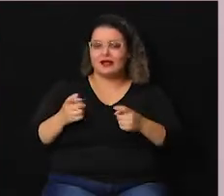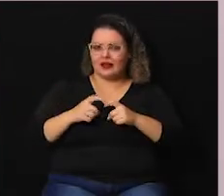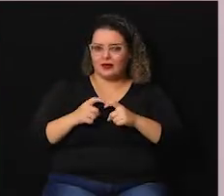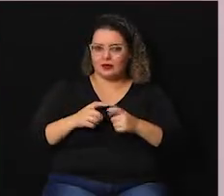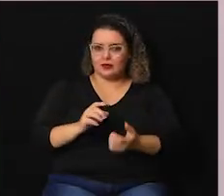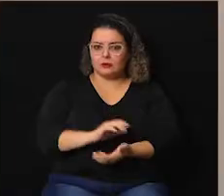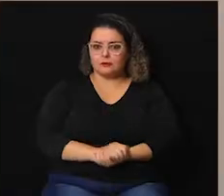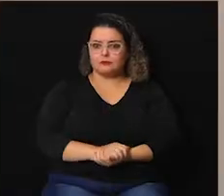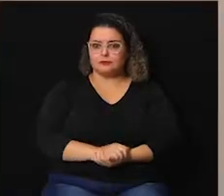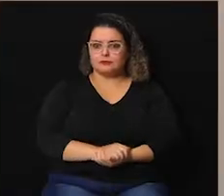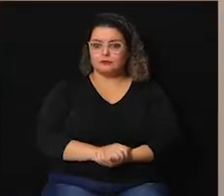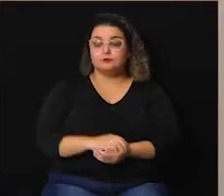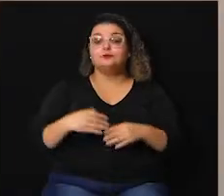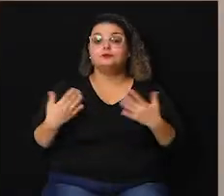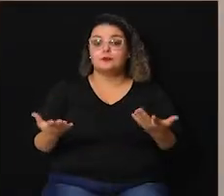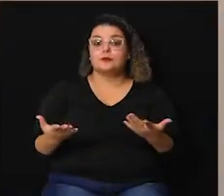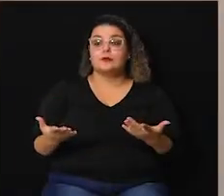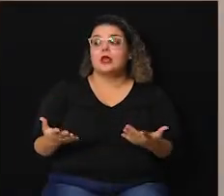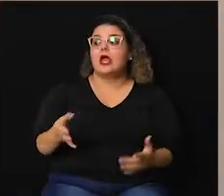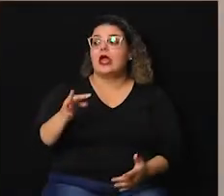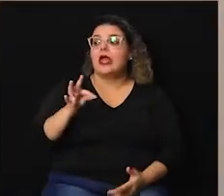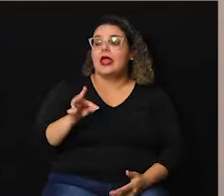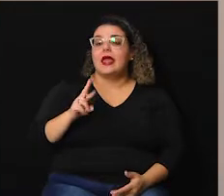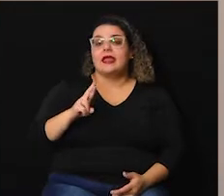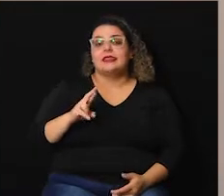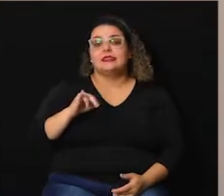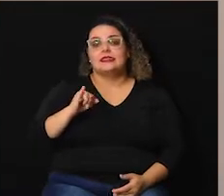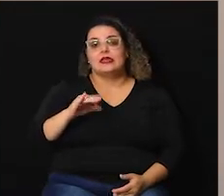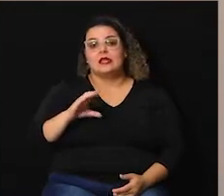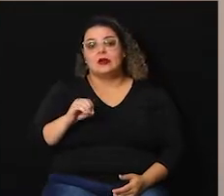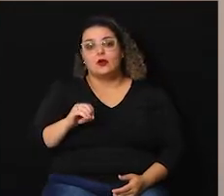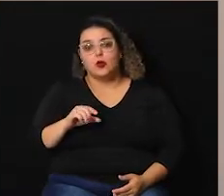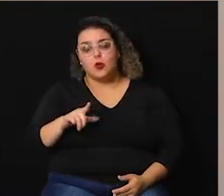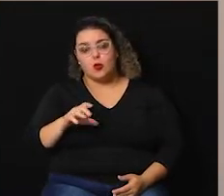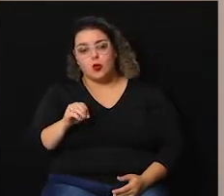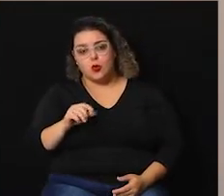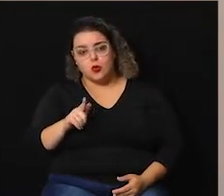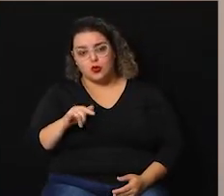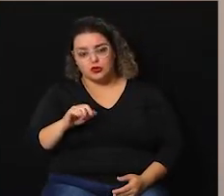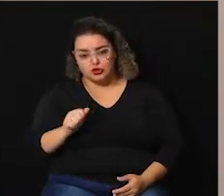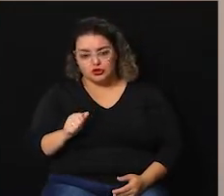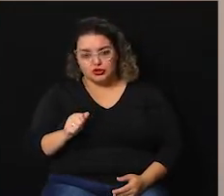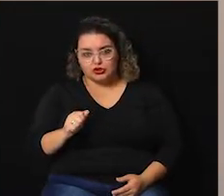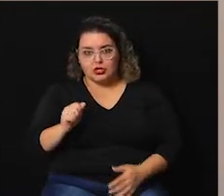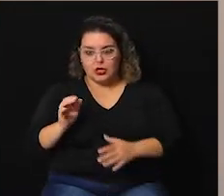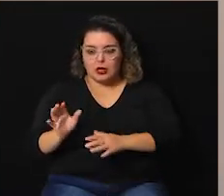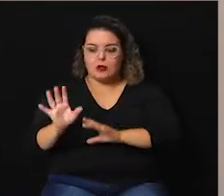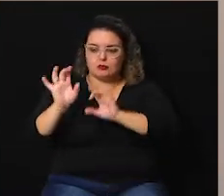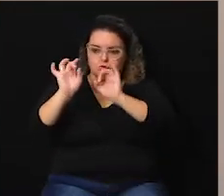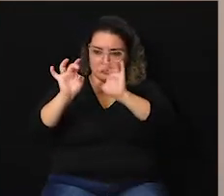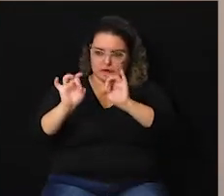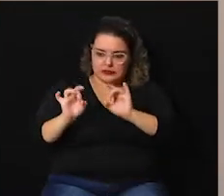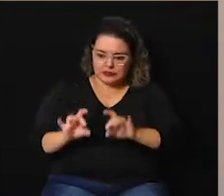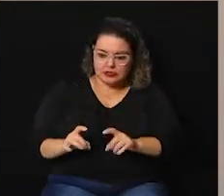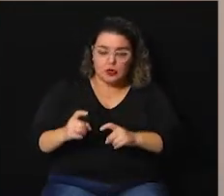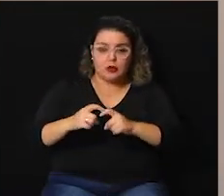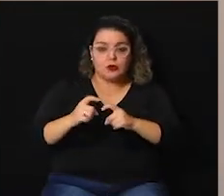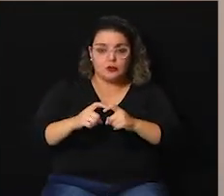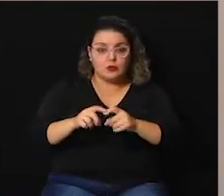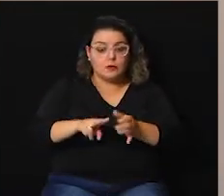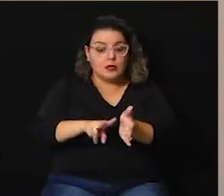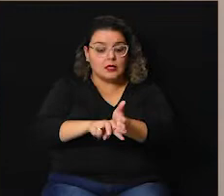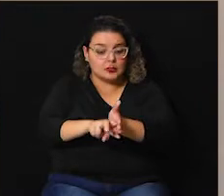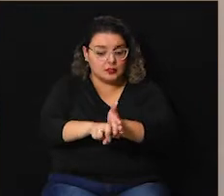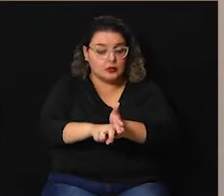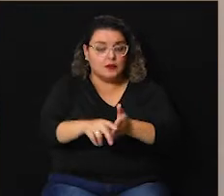doutor? Olha, a tricologia é um segmento da medicina direcionado para